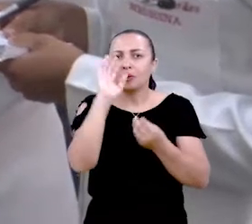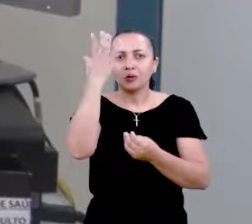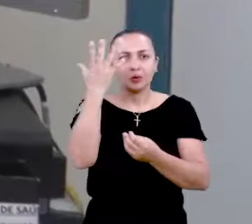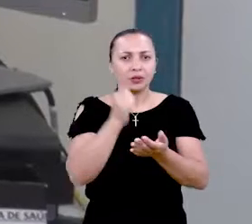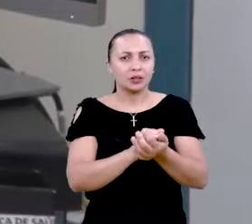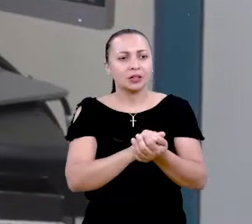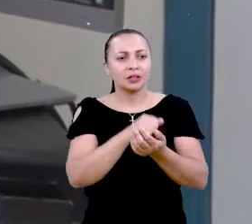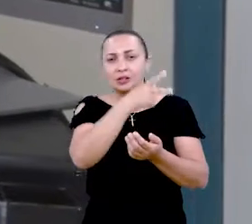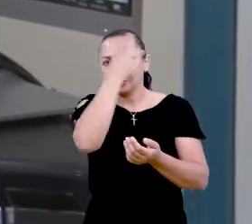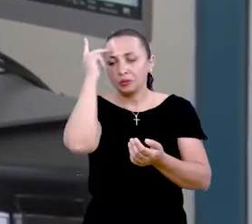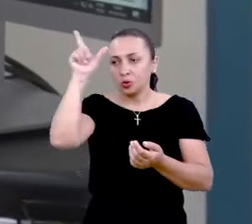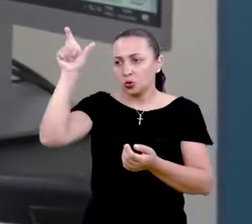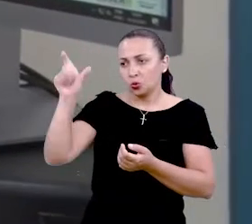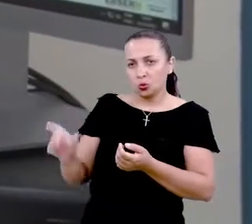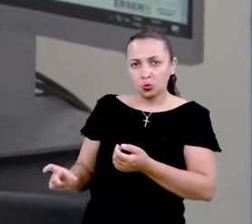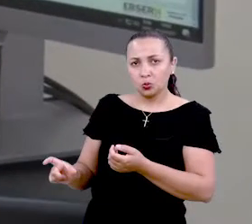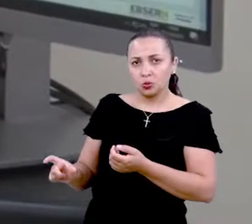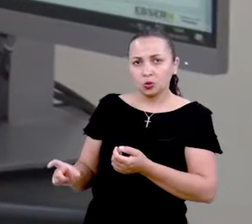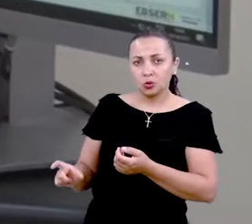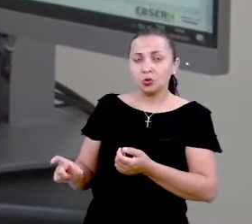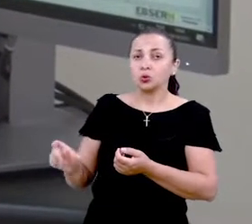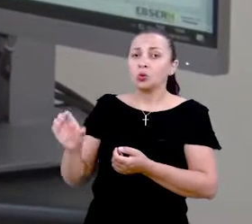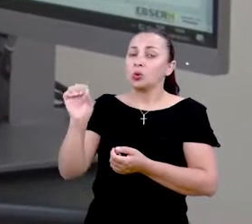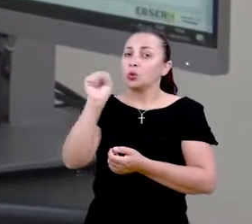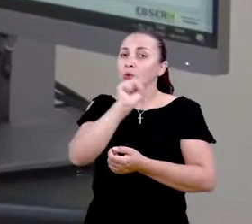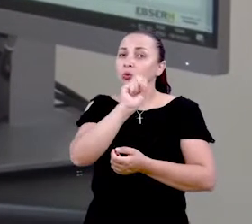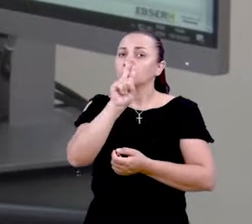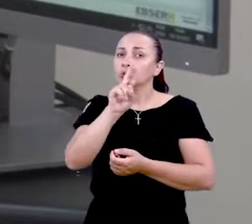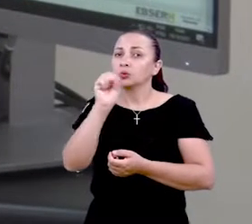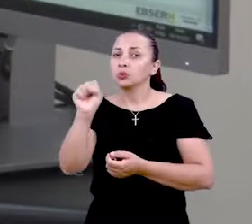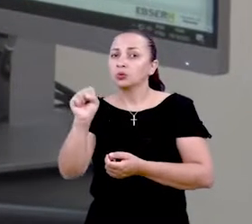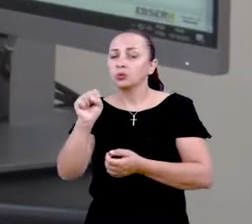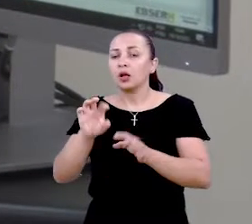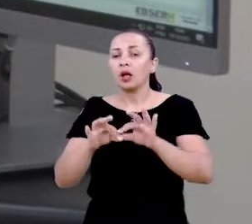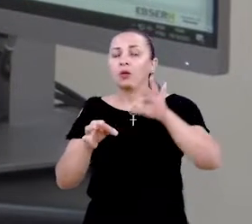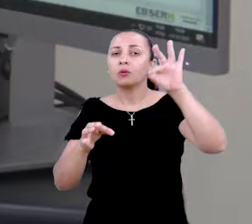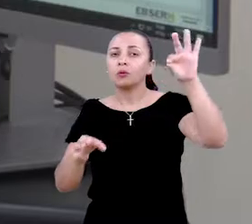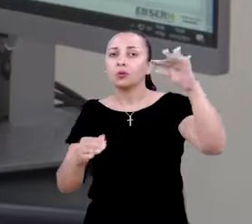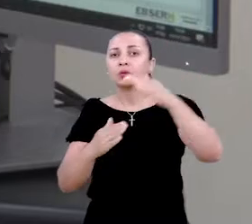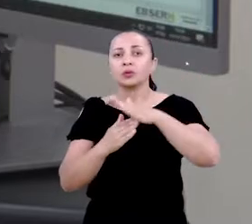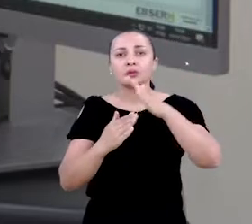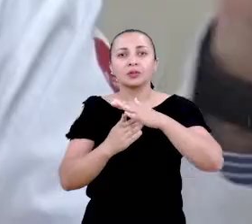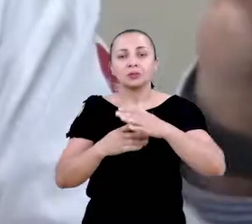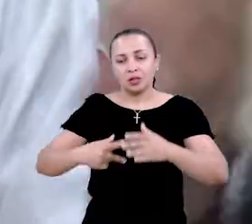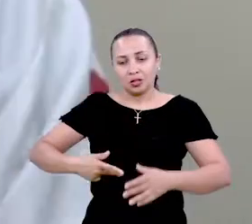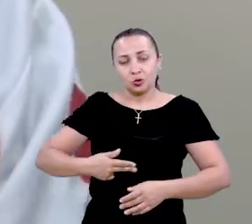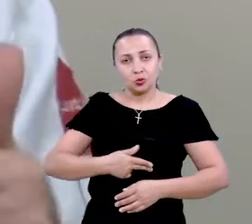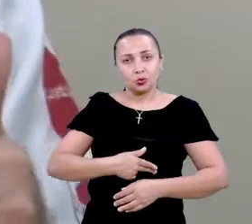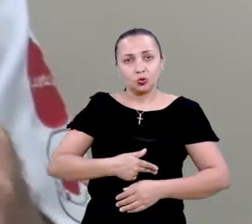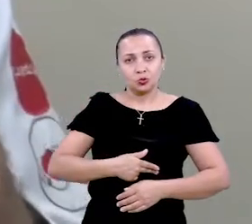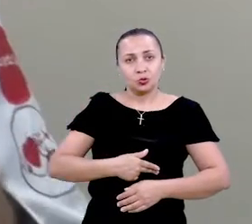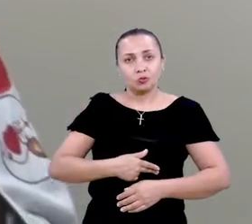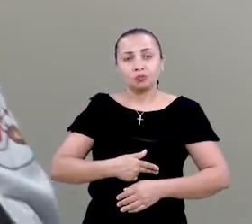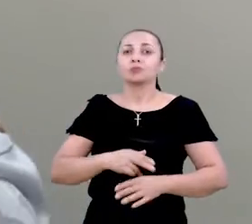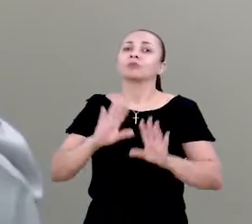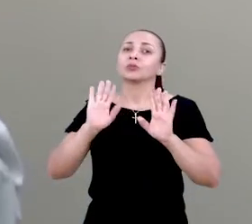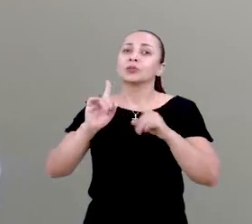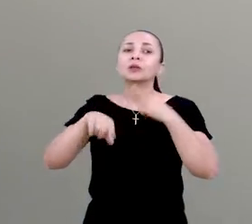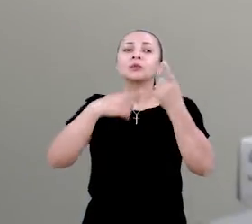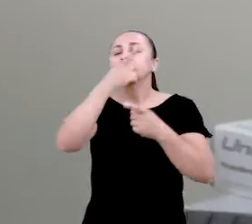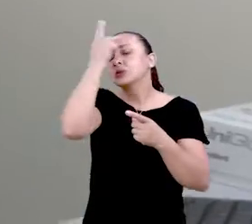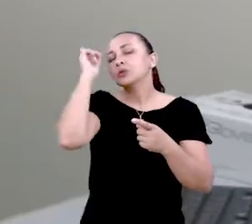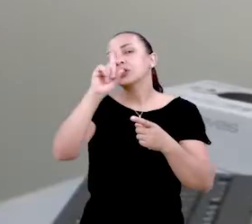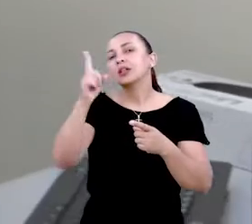aqui nos pacientes do SUS a longo prazo da cirurgia bariátrica comparado exatamente com pessoas que